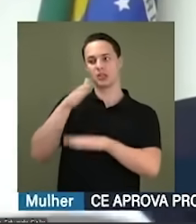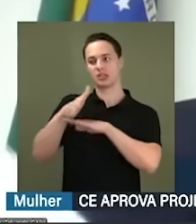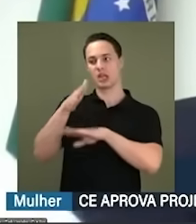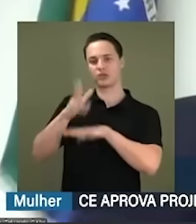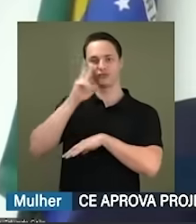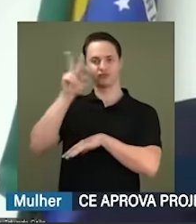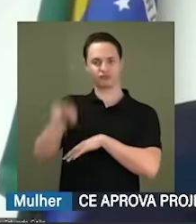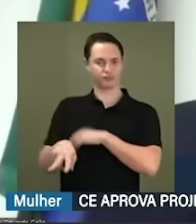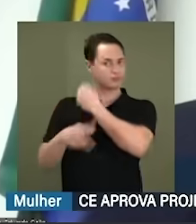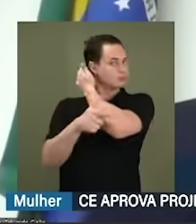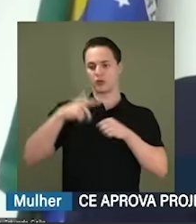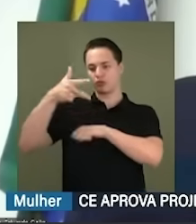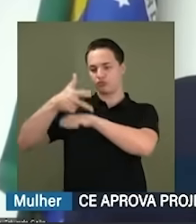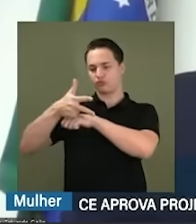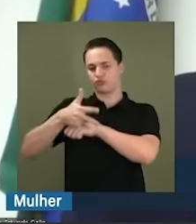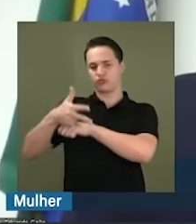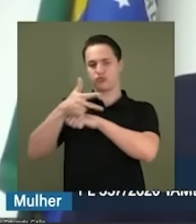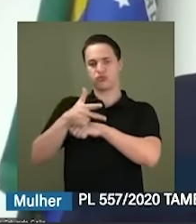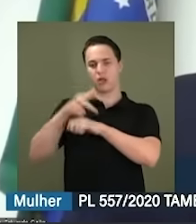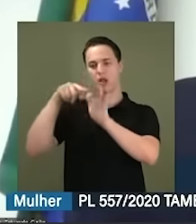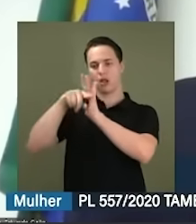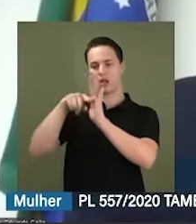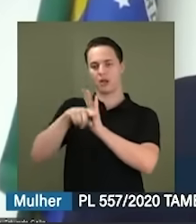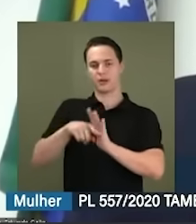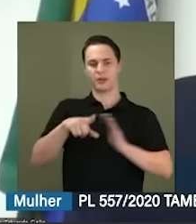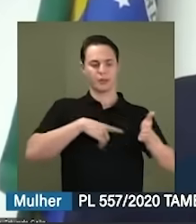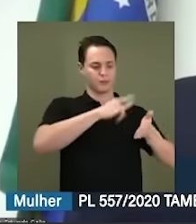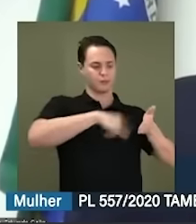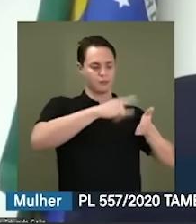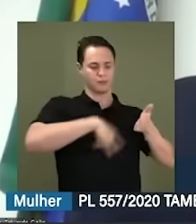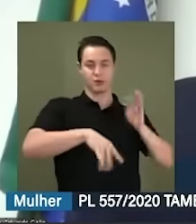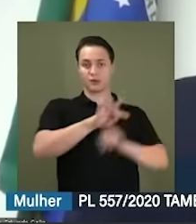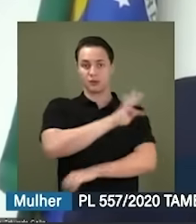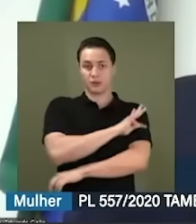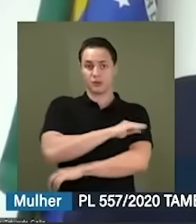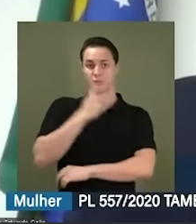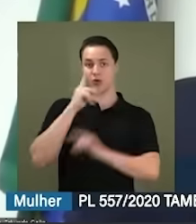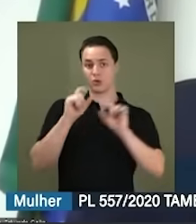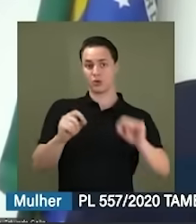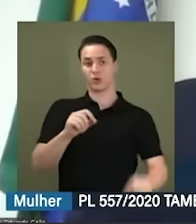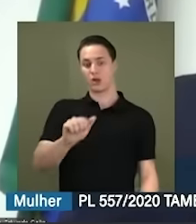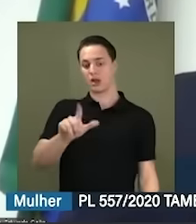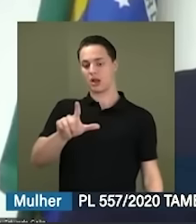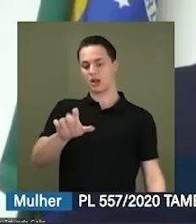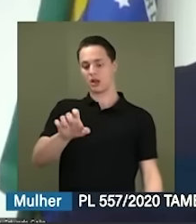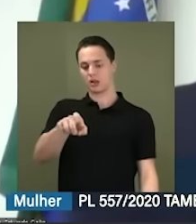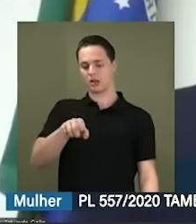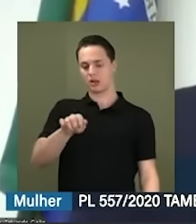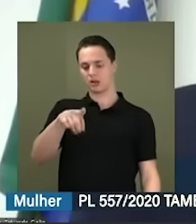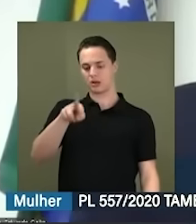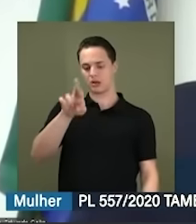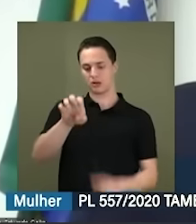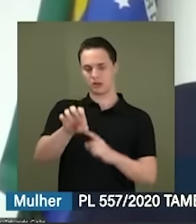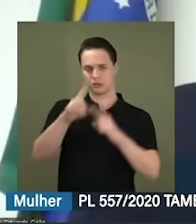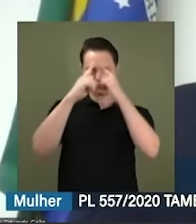até da PGR. E o laudo técnico concluiu que Alexandre Barsi, filho de Moraes, agrediu